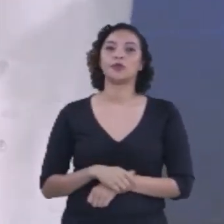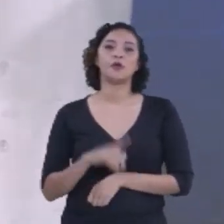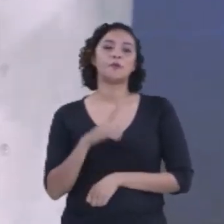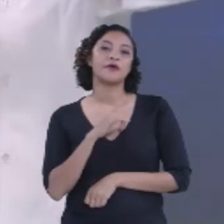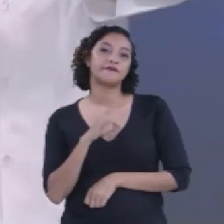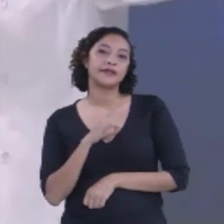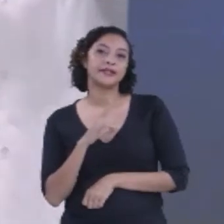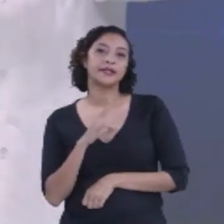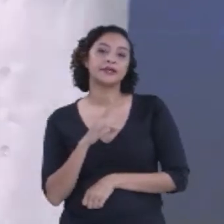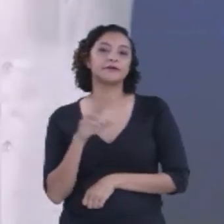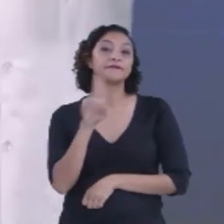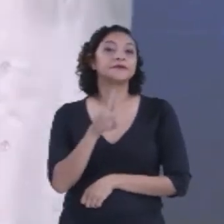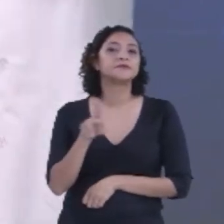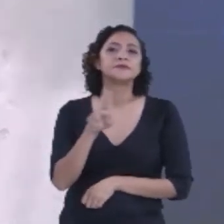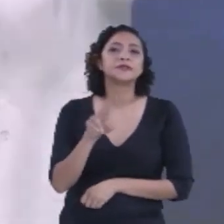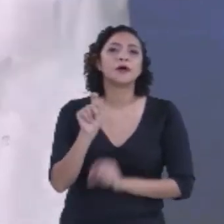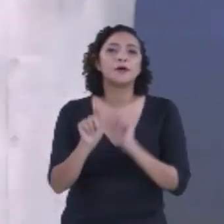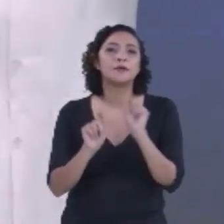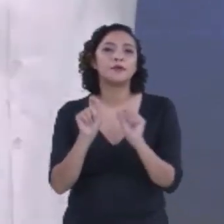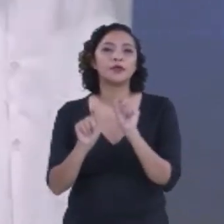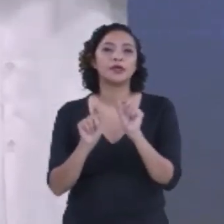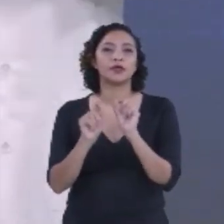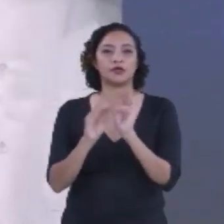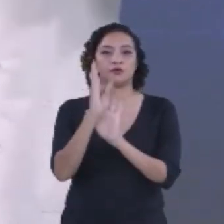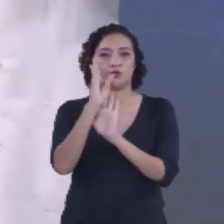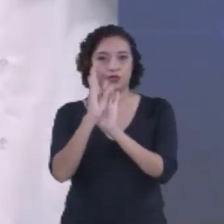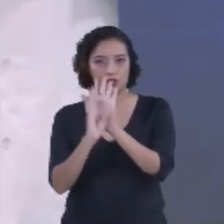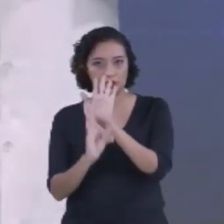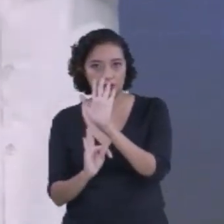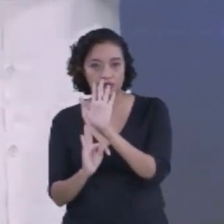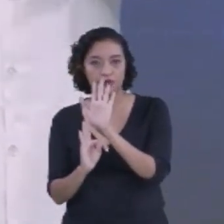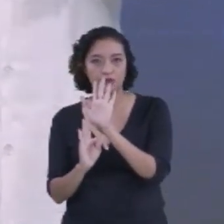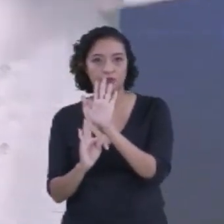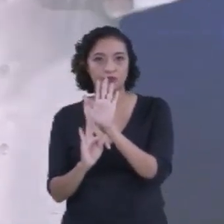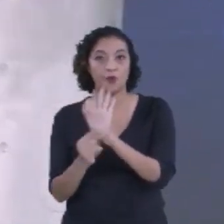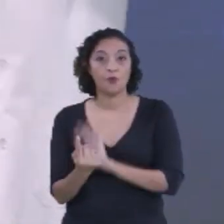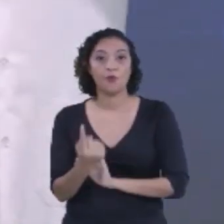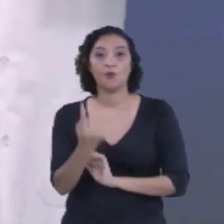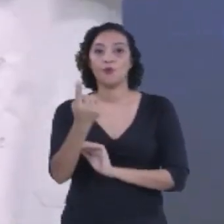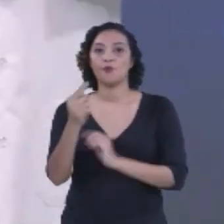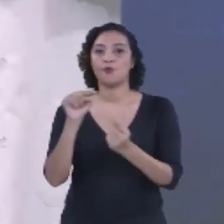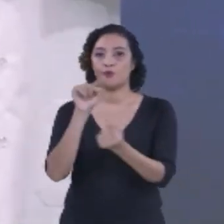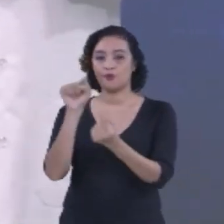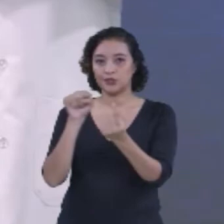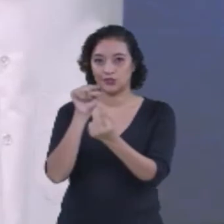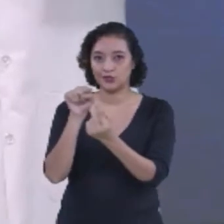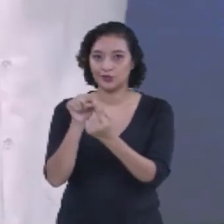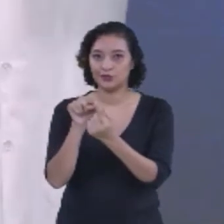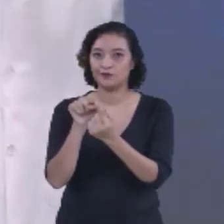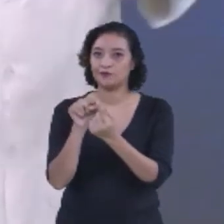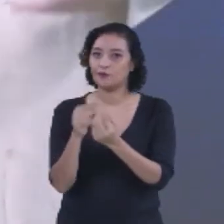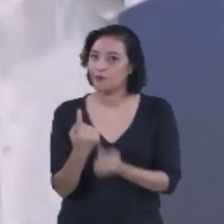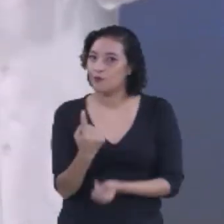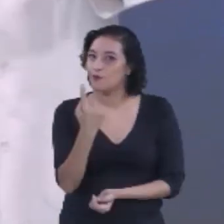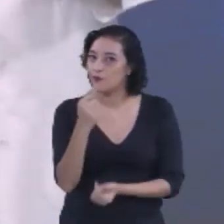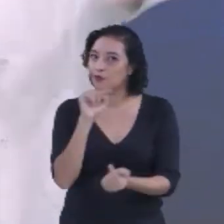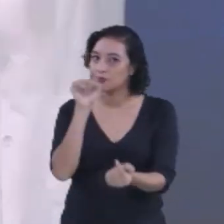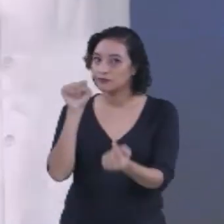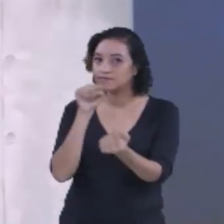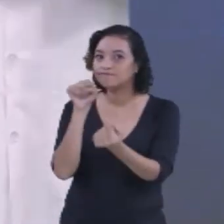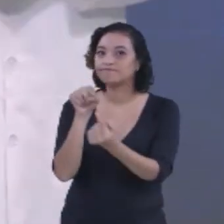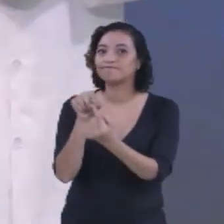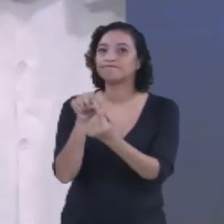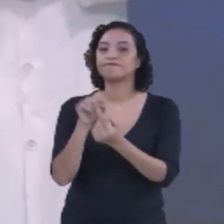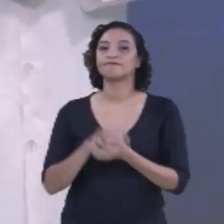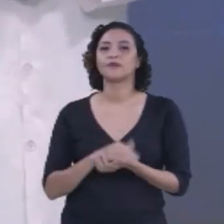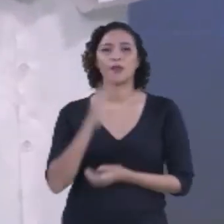vamos utilizar, né, esses textos com uma finalidade, com uma intenção. Para que a gente possa compreender